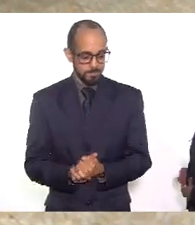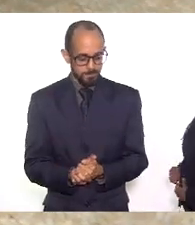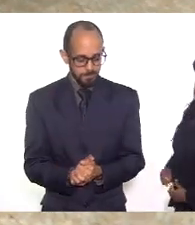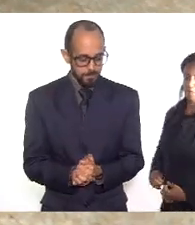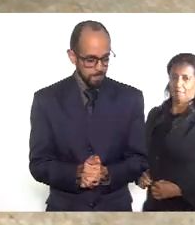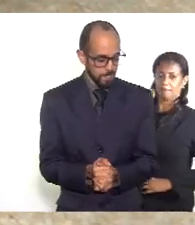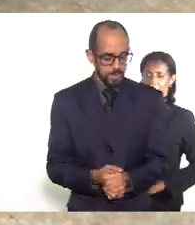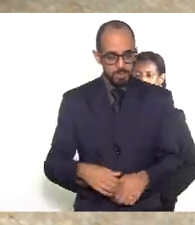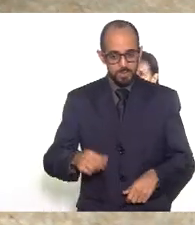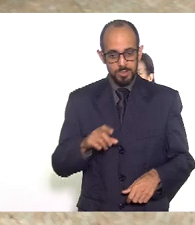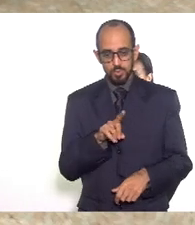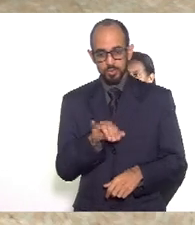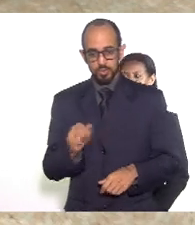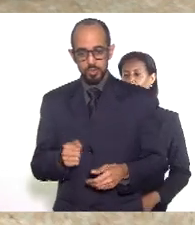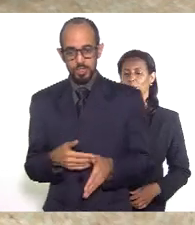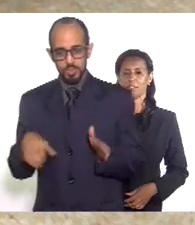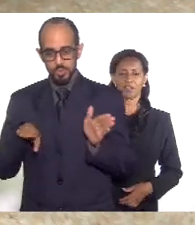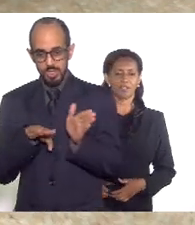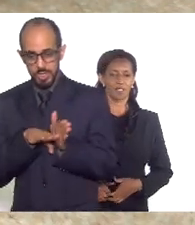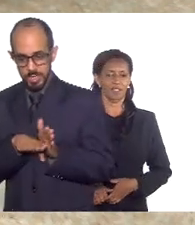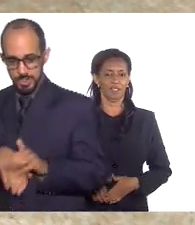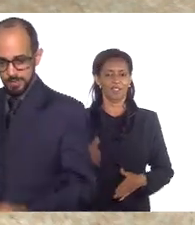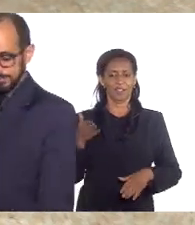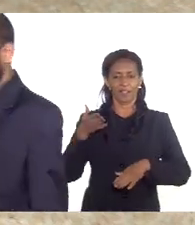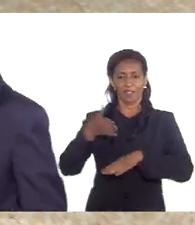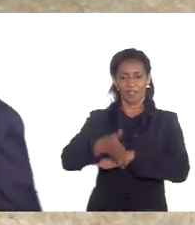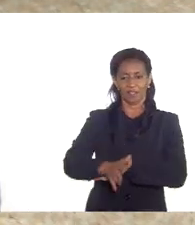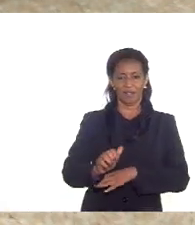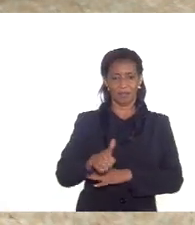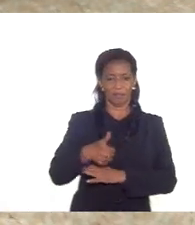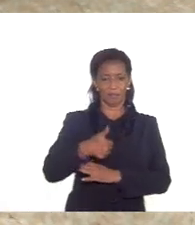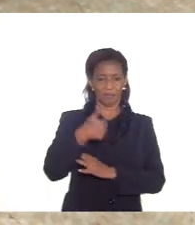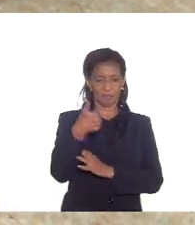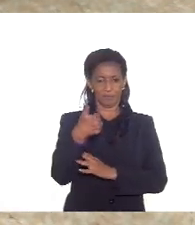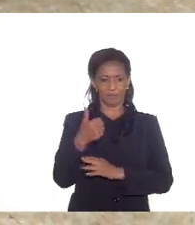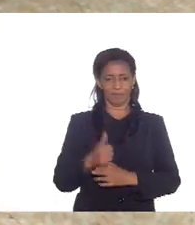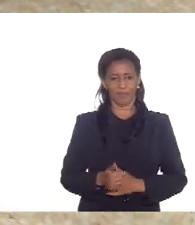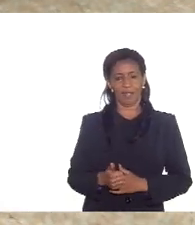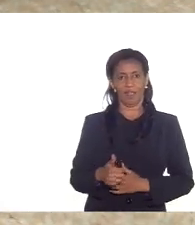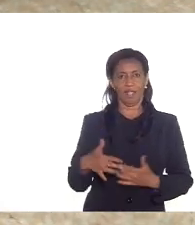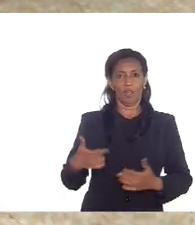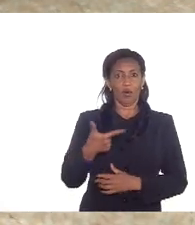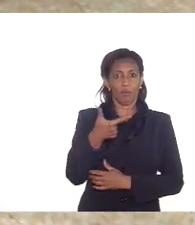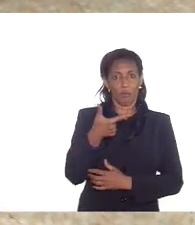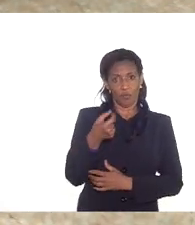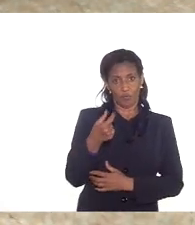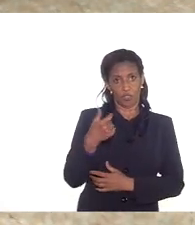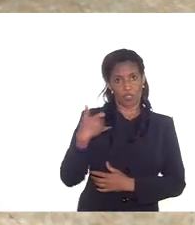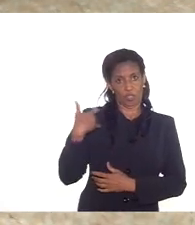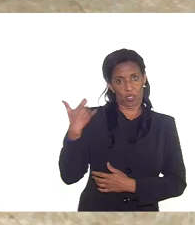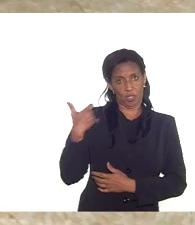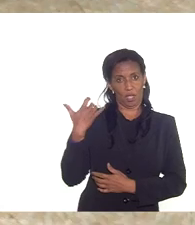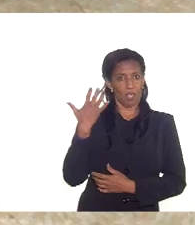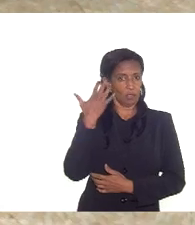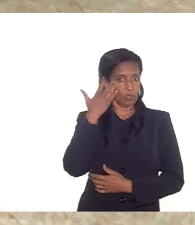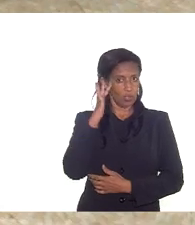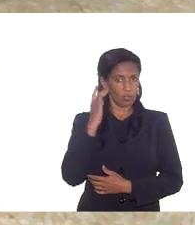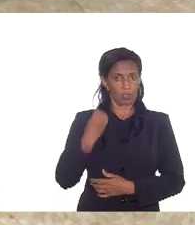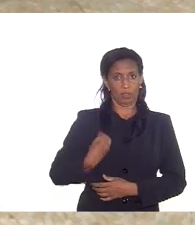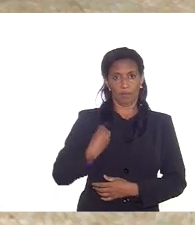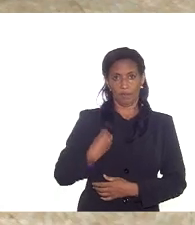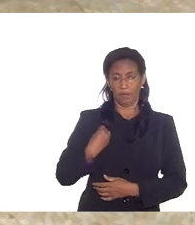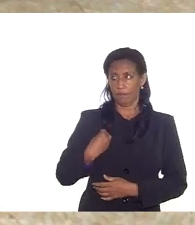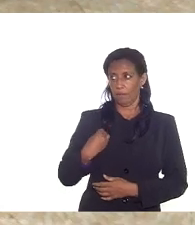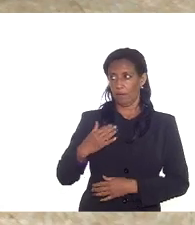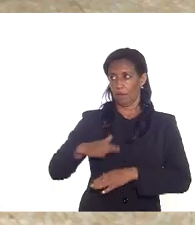desde o dia e que eu entrei aqui pela primeira vez aos meus 20 anos de idade eu achei que eu tava vivendo